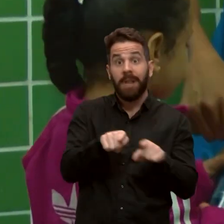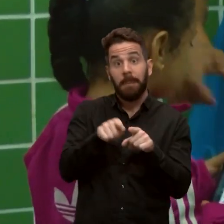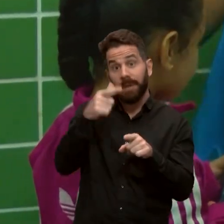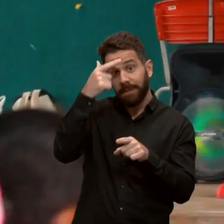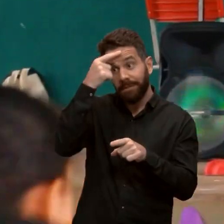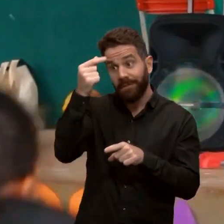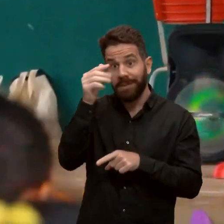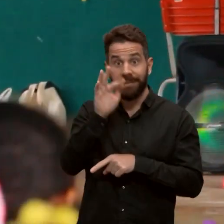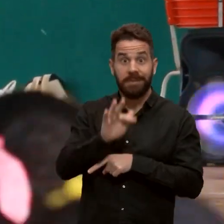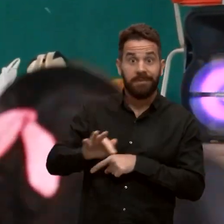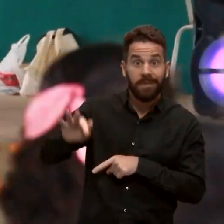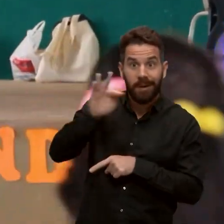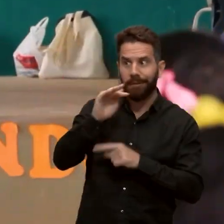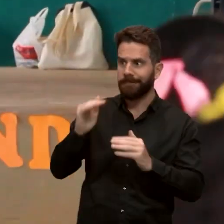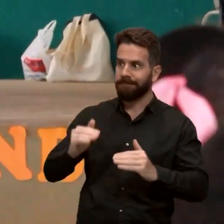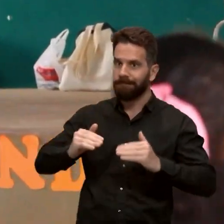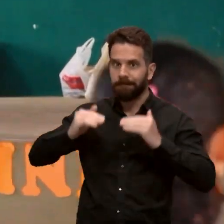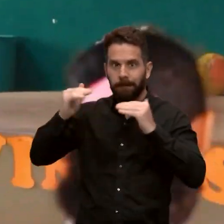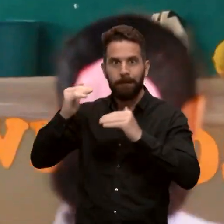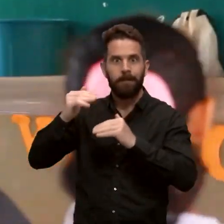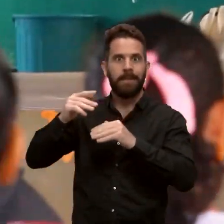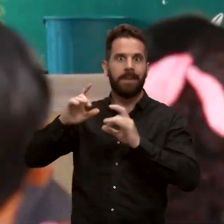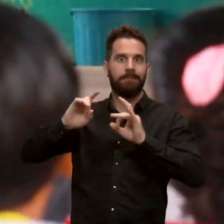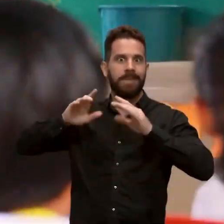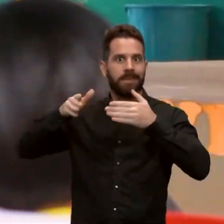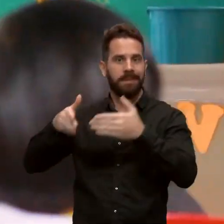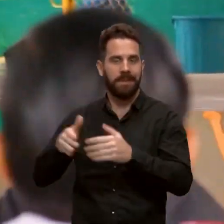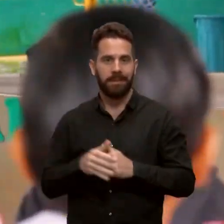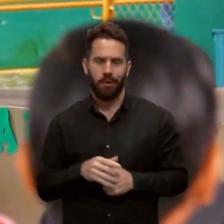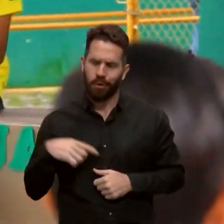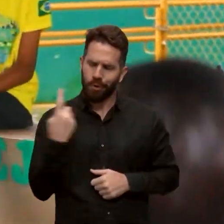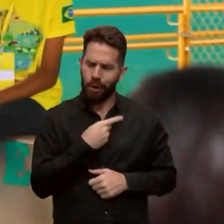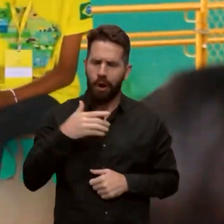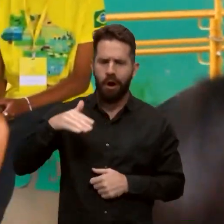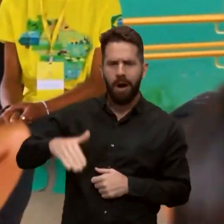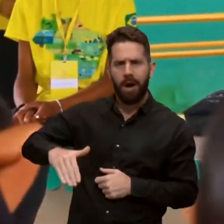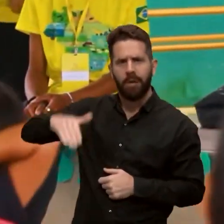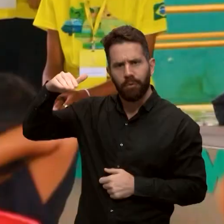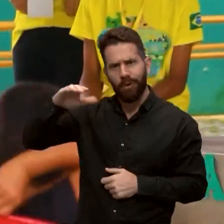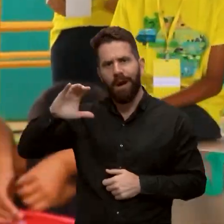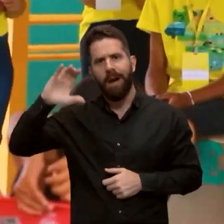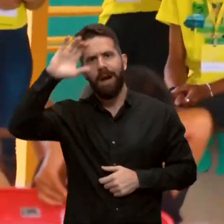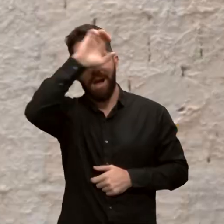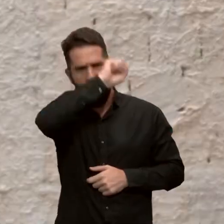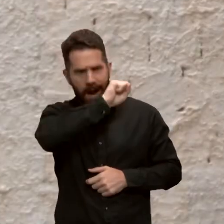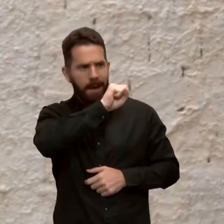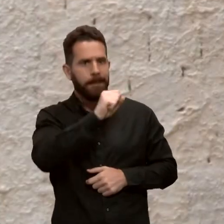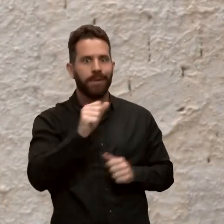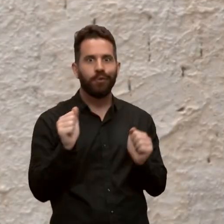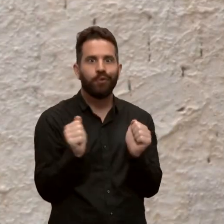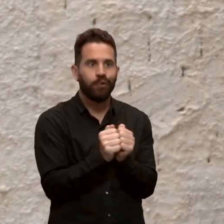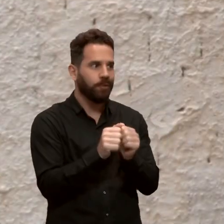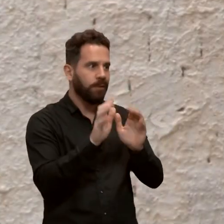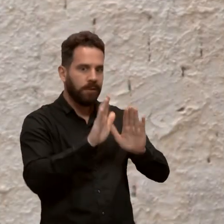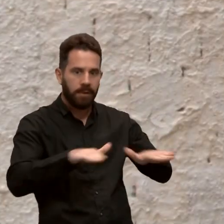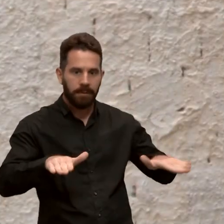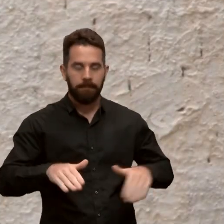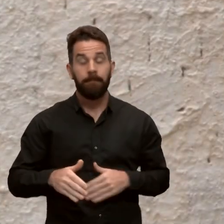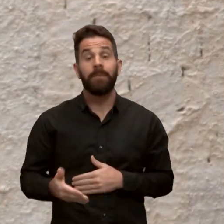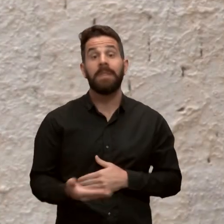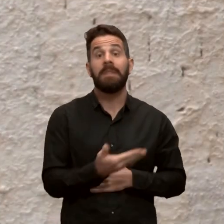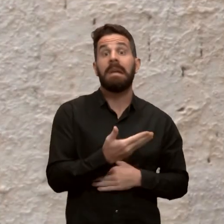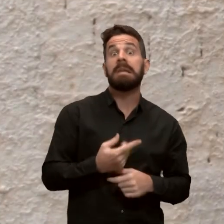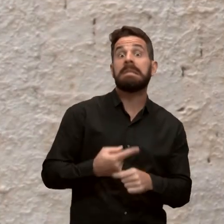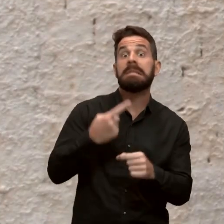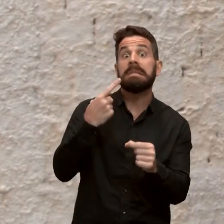especializações. Muito de quem somos quando adultos, aprendemos ainda quando crianças. Aqui em Águas Lindas de Goiás,